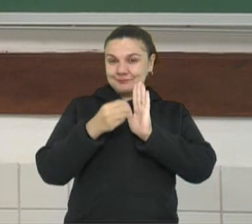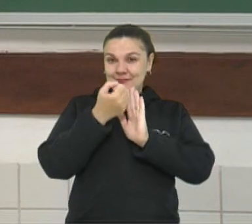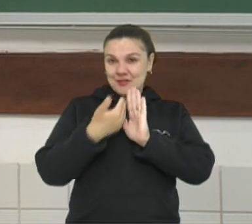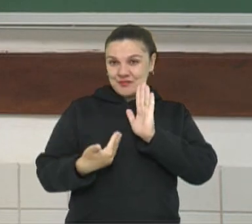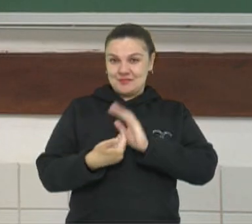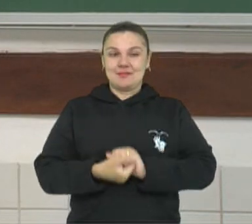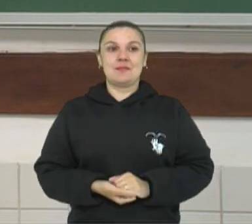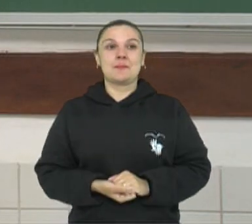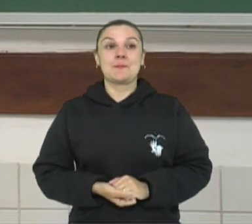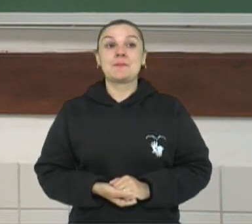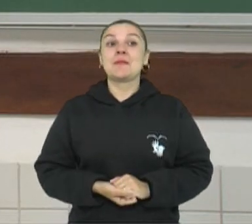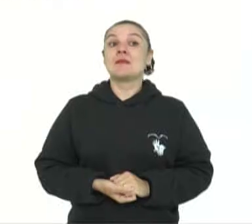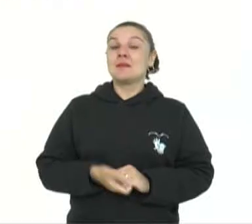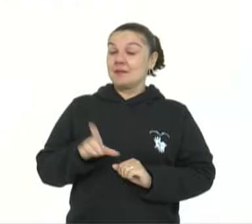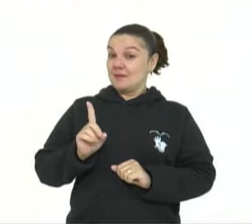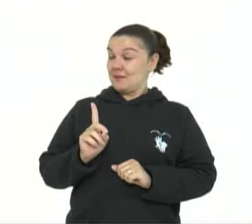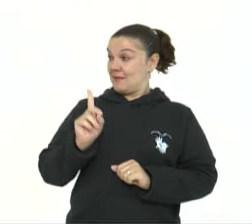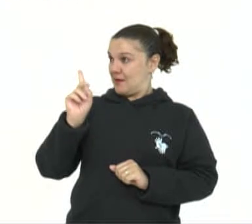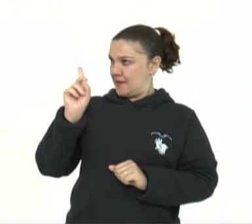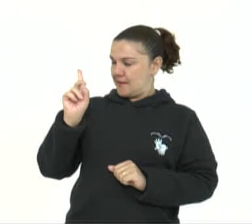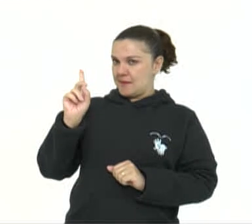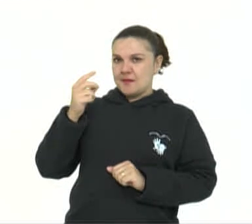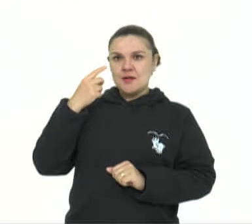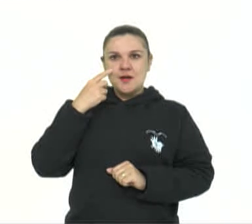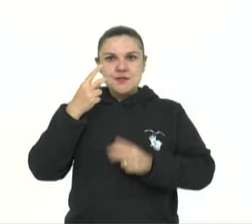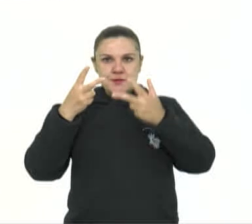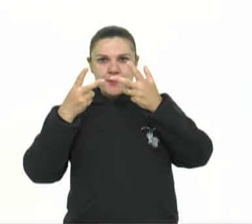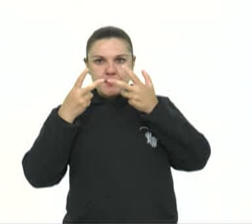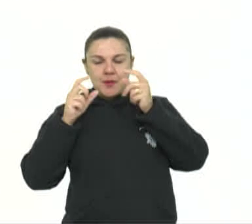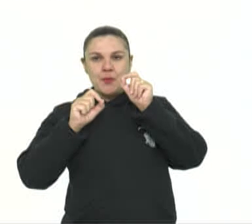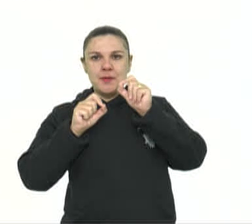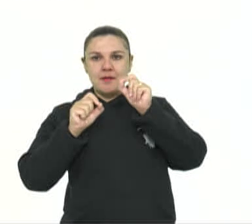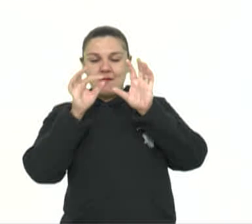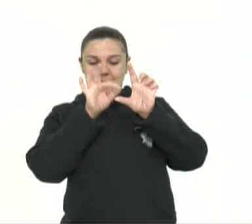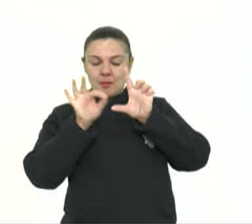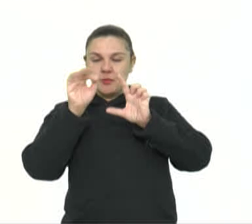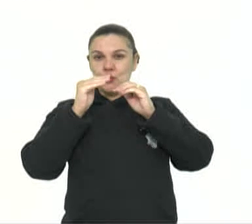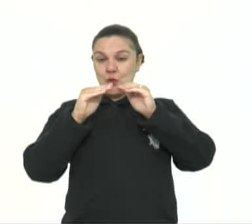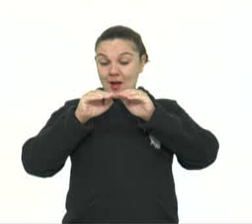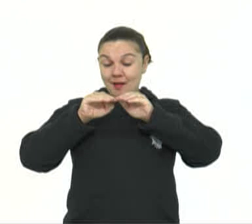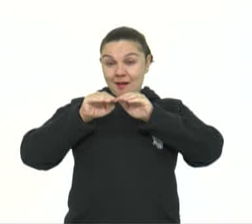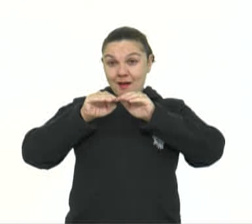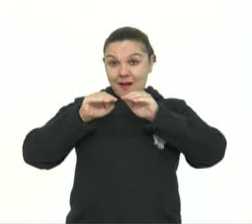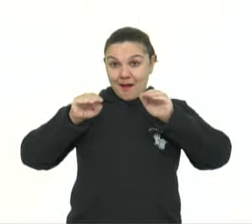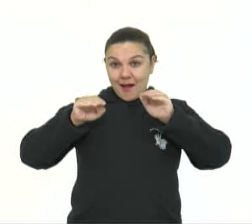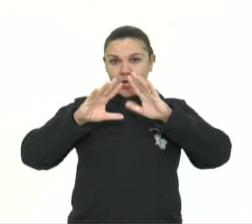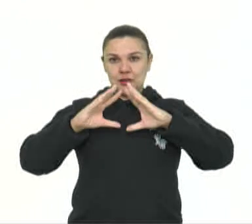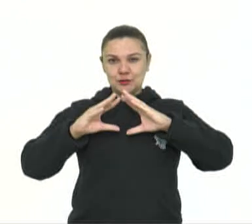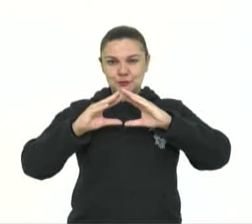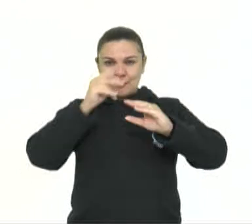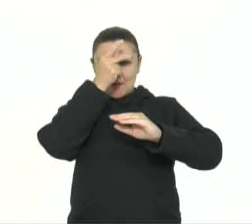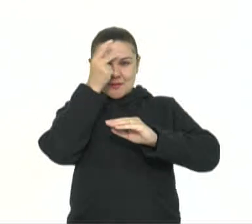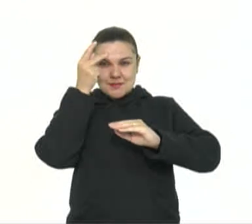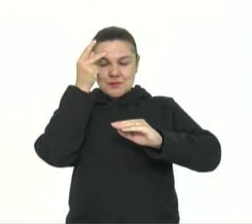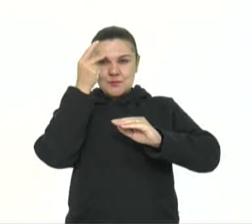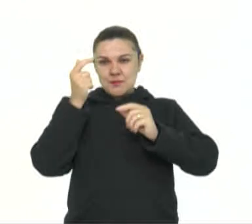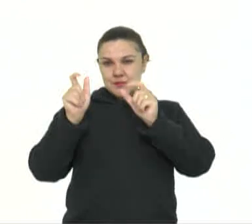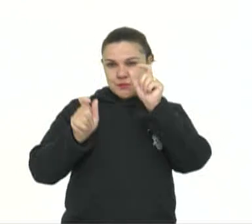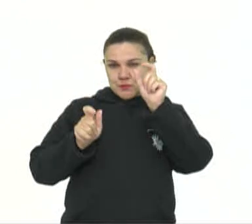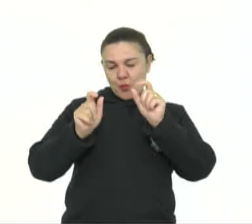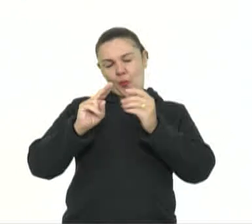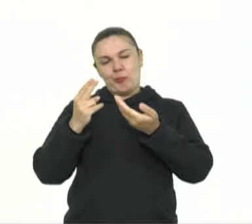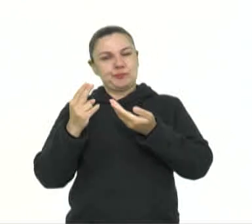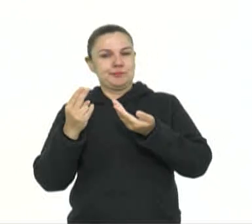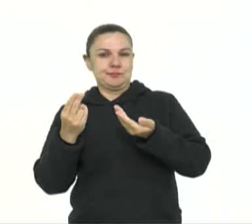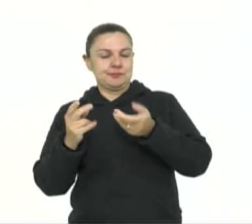conferir? Bom, percebemos que a obra então é linear, né? Com todas as personagens ou os ícones,